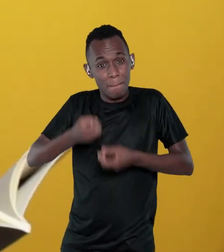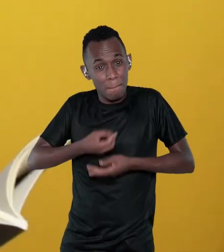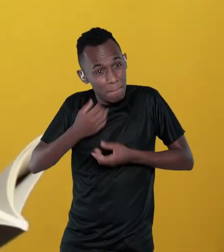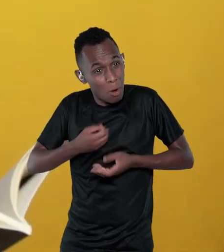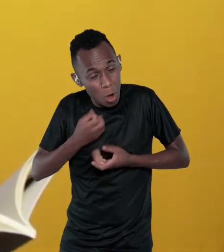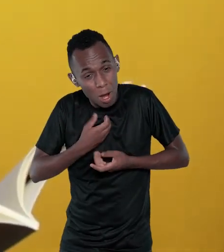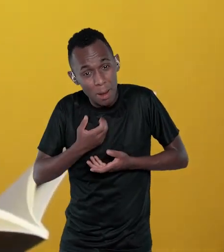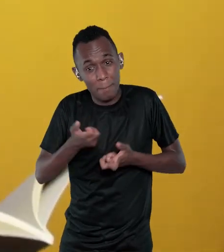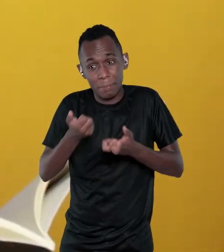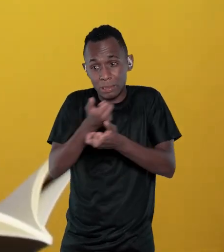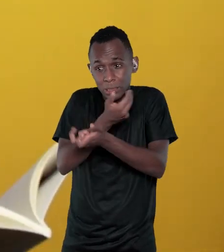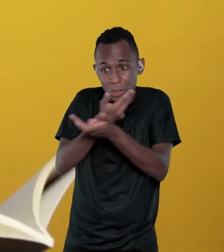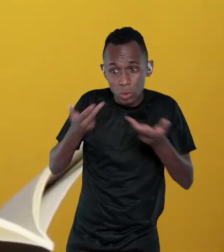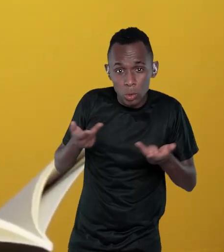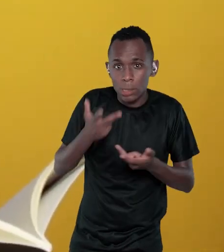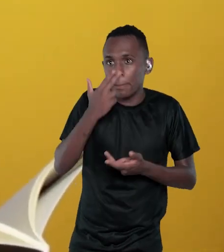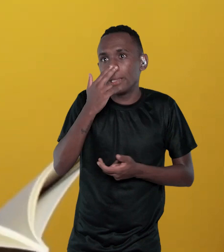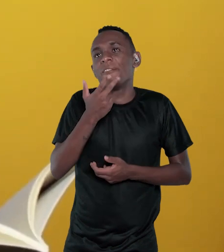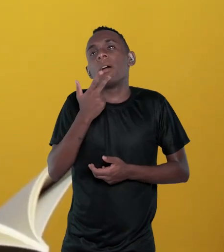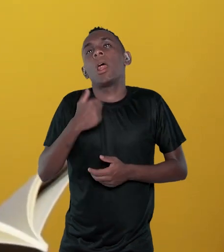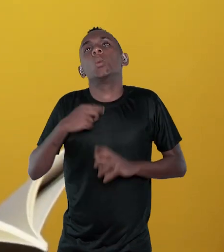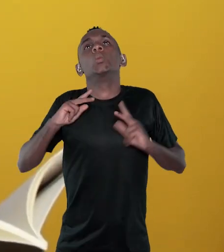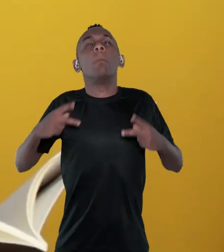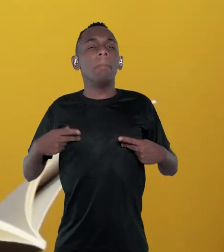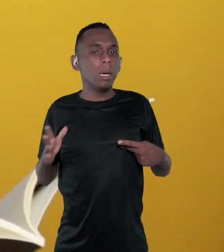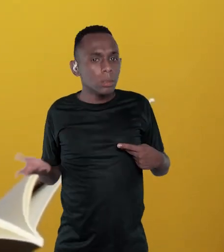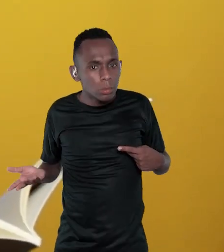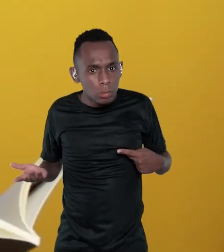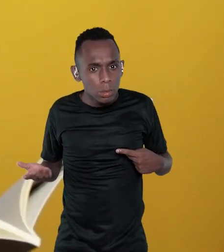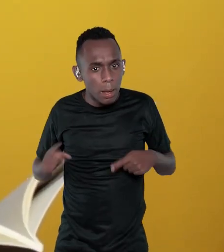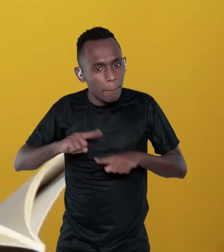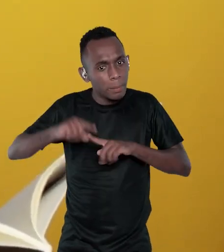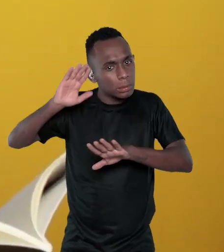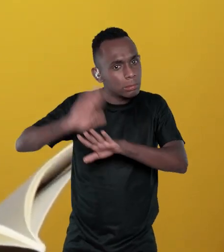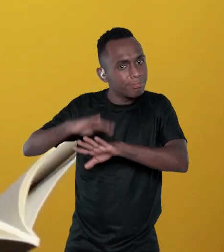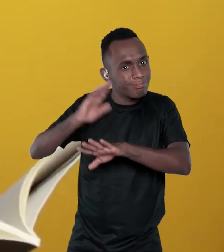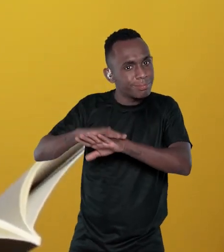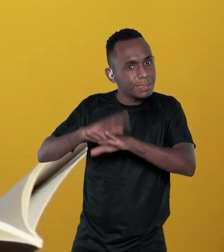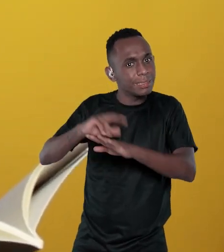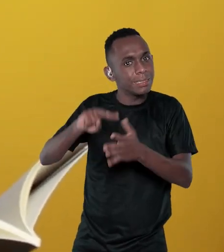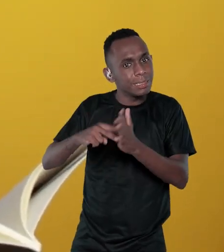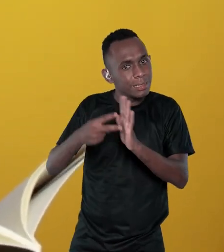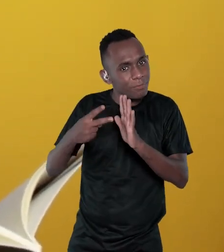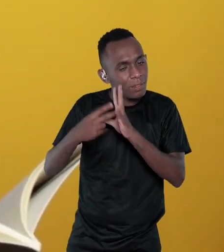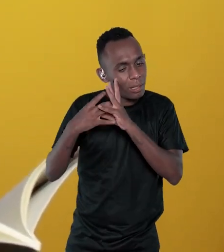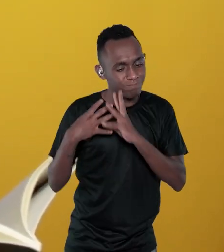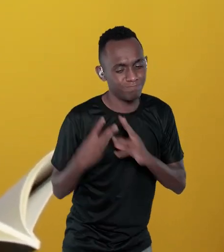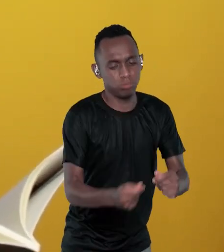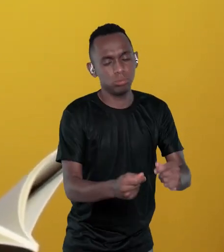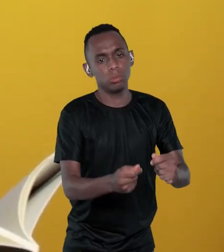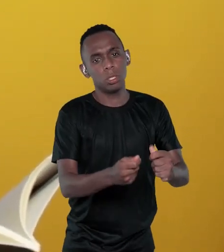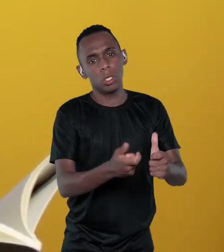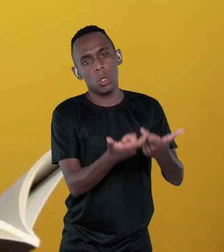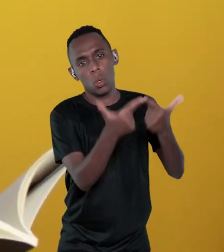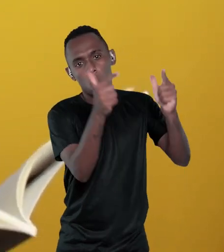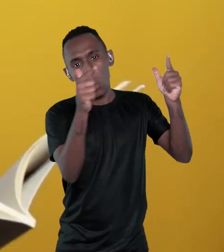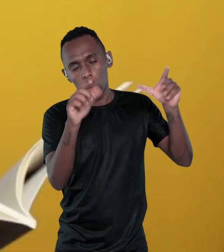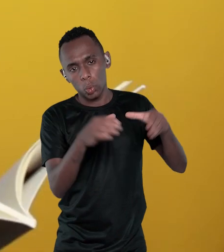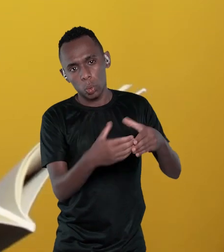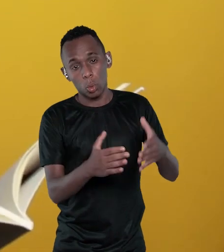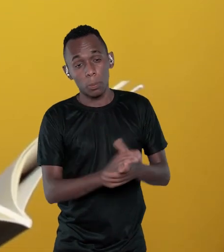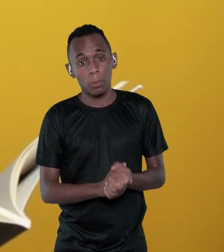essencial. O que fiz são poemas sobre a cruel insanidade dos que se dizem humanos, as bestas feras